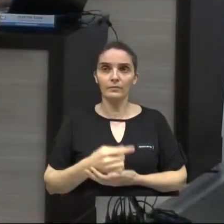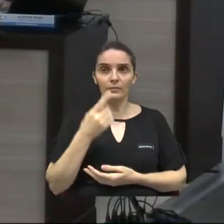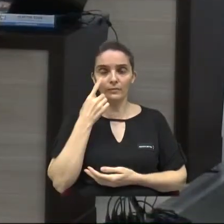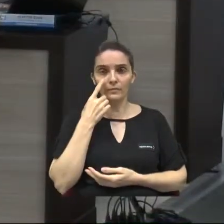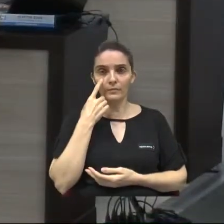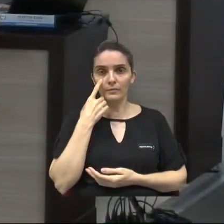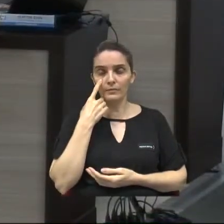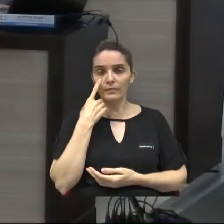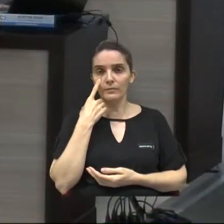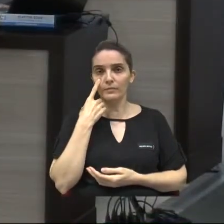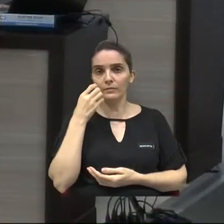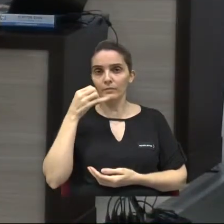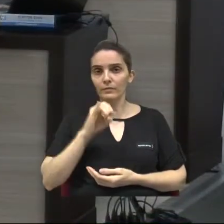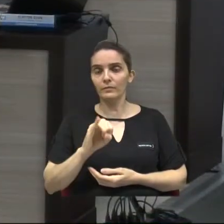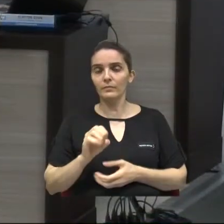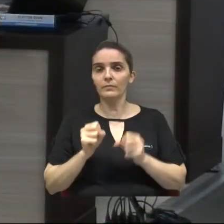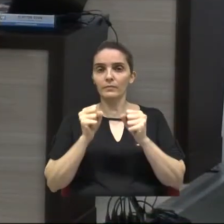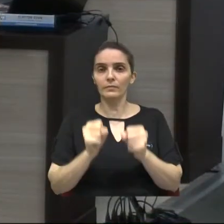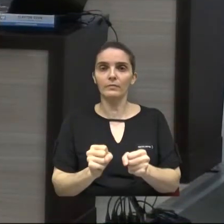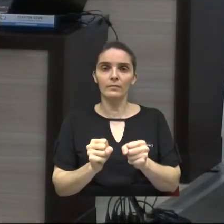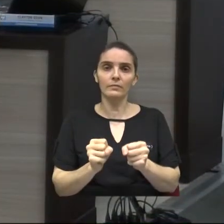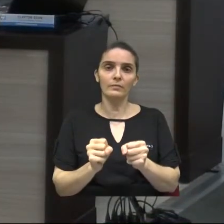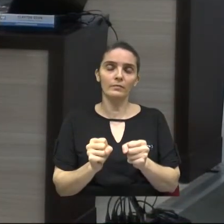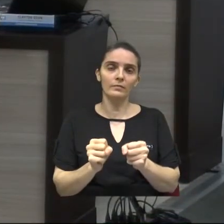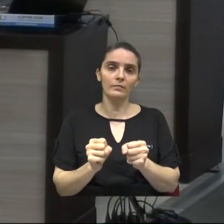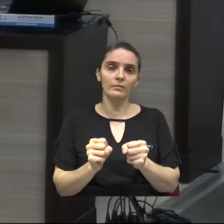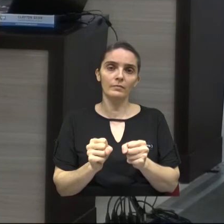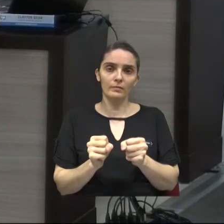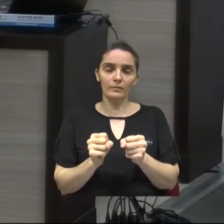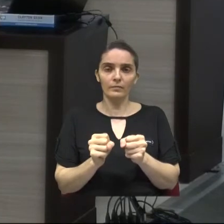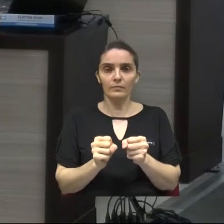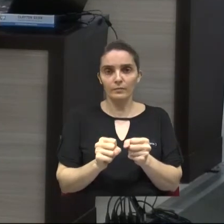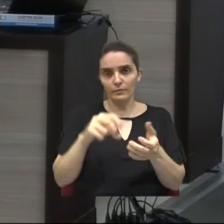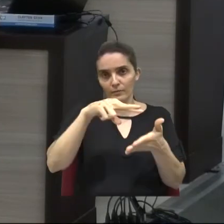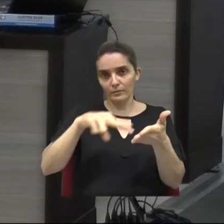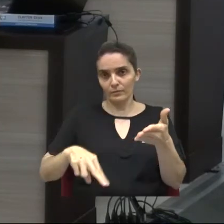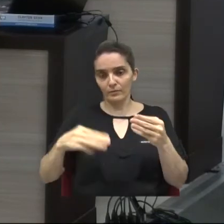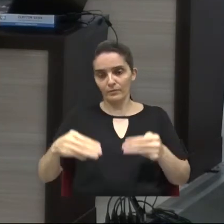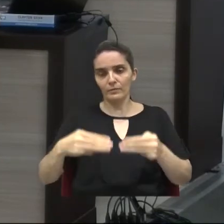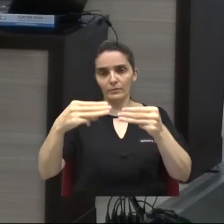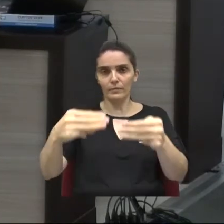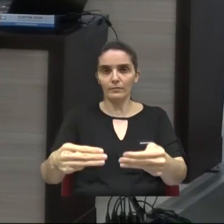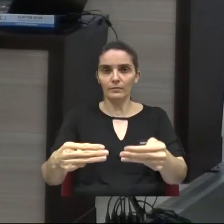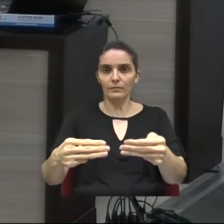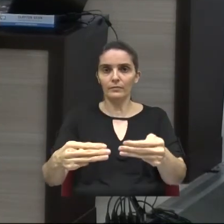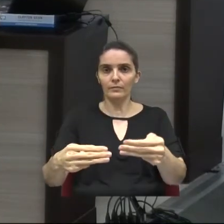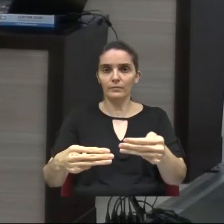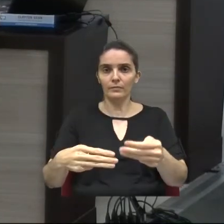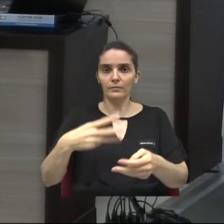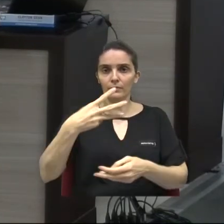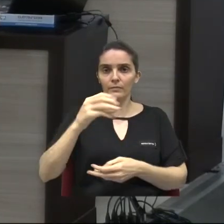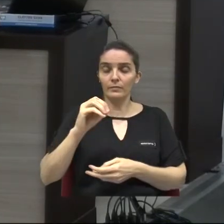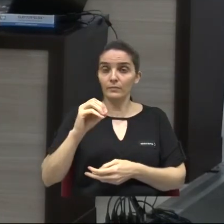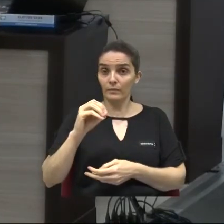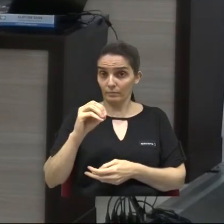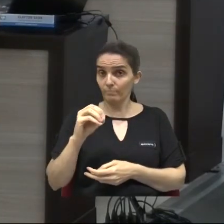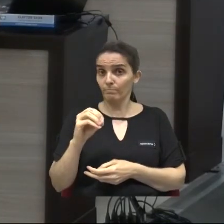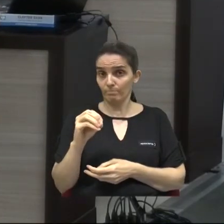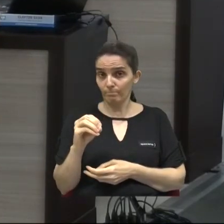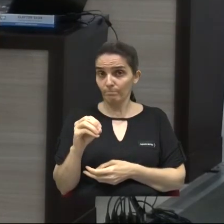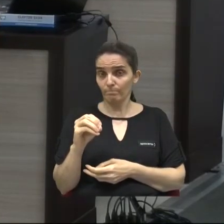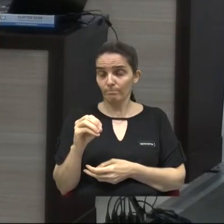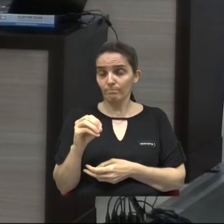nobres pares sobre a possibilidade, então, de nós lermos as moções. Nós temos lá 30 moções para ser lidas,